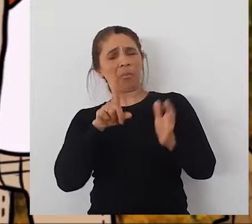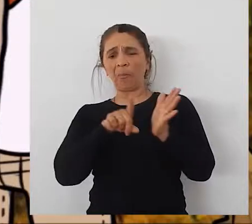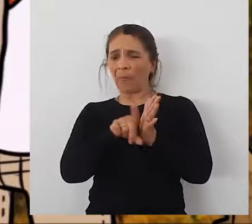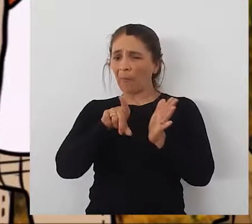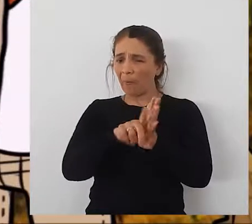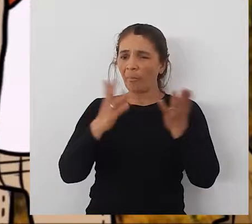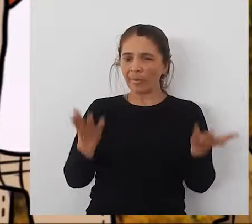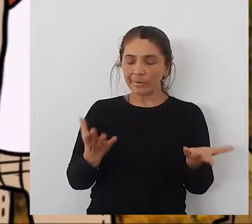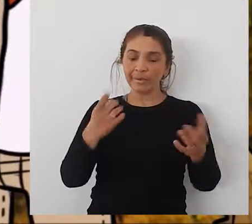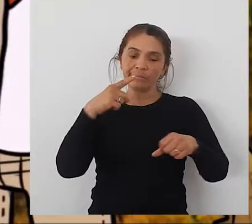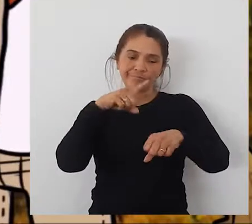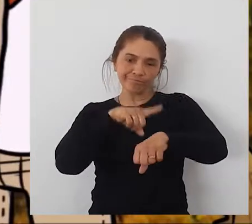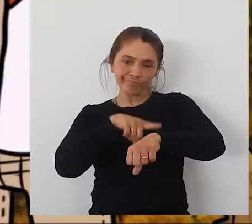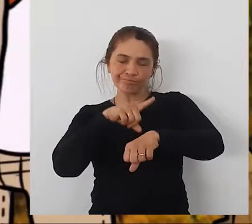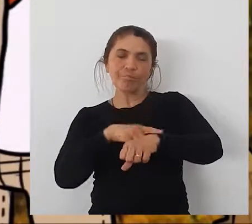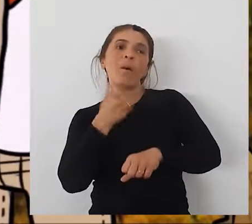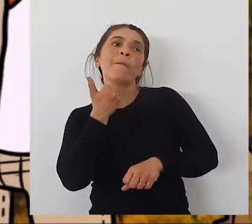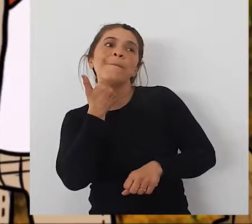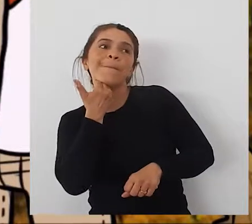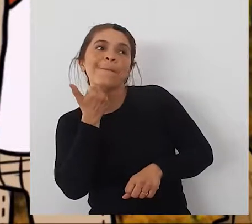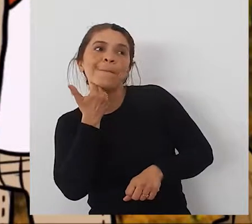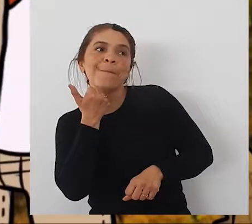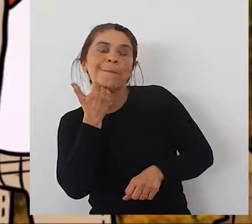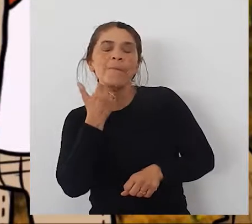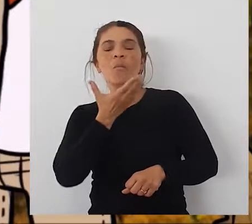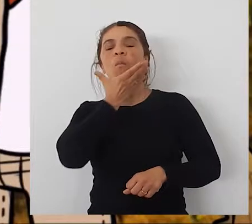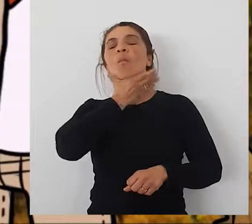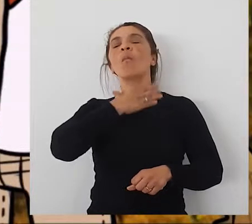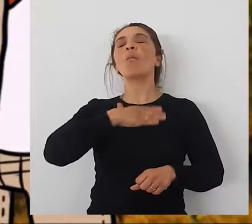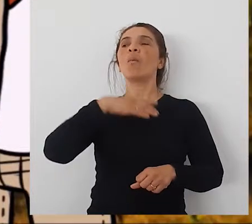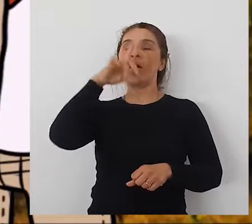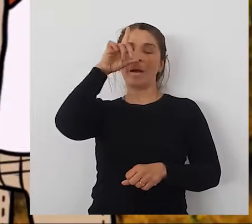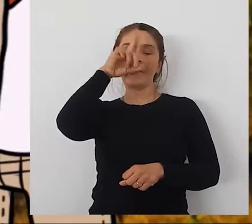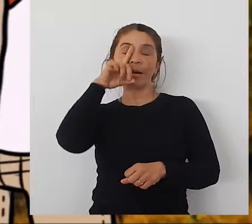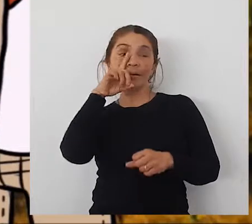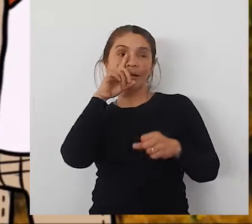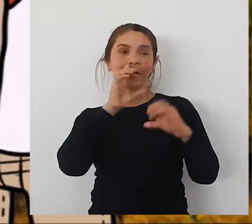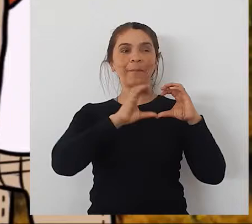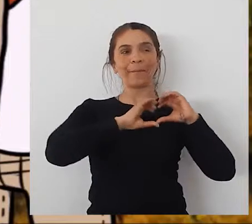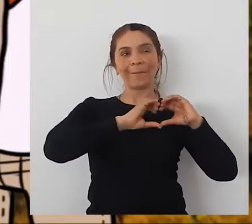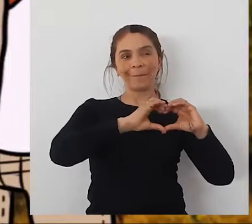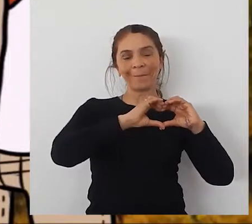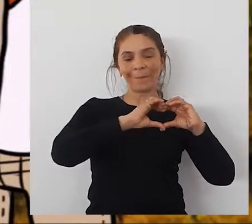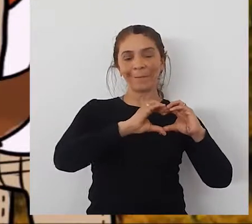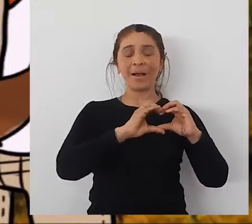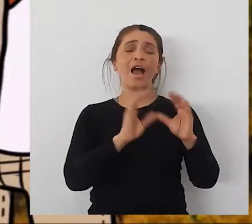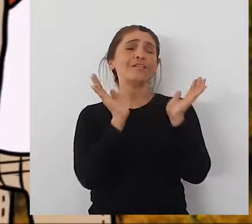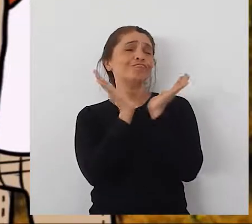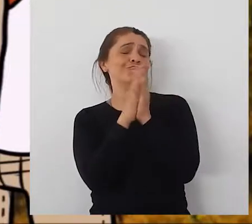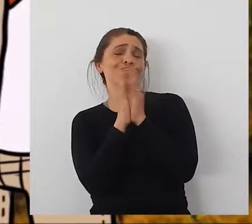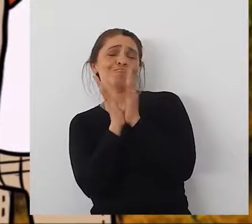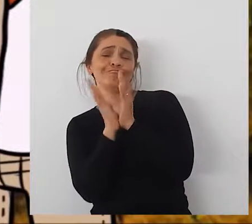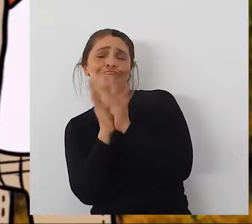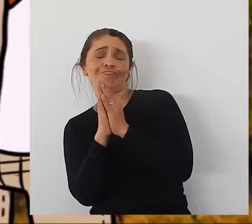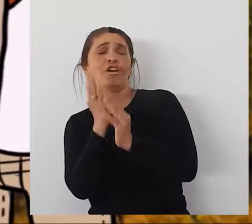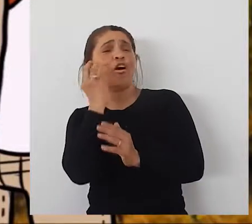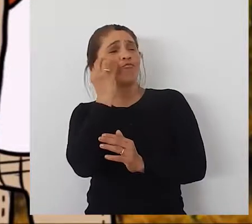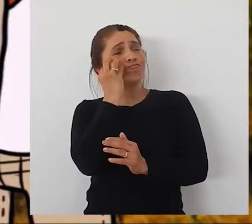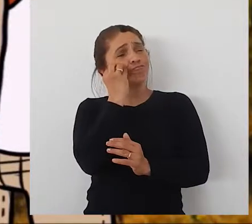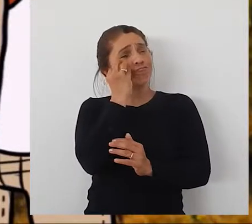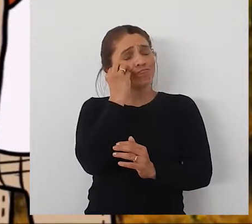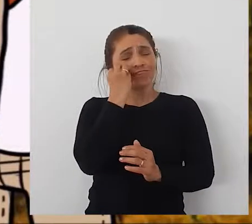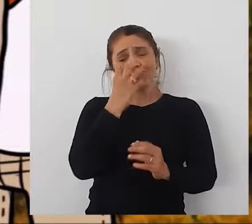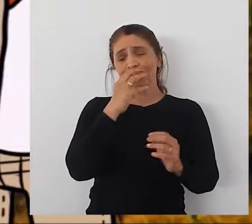nome porque na época do acasalamento ficam com a área do papo amarelo. A lontrinha, gente, que